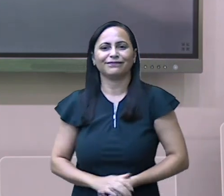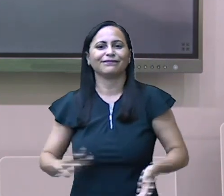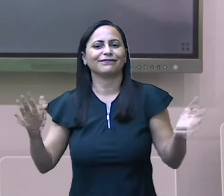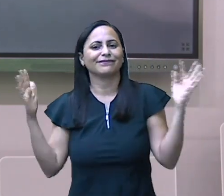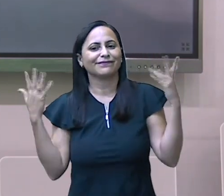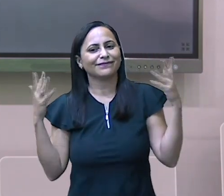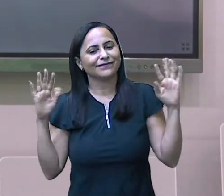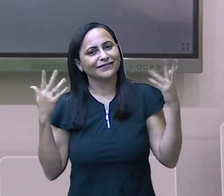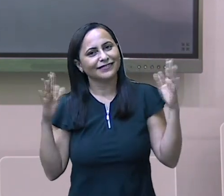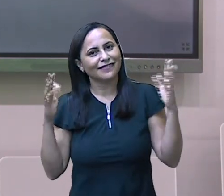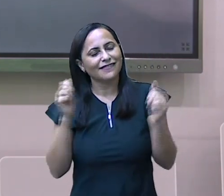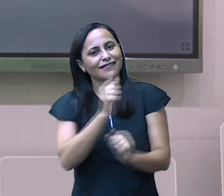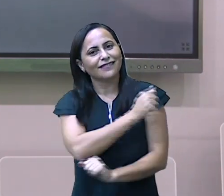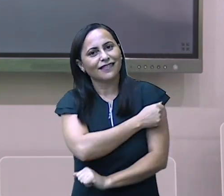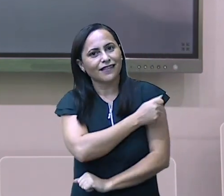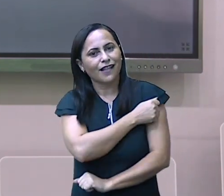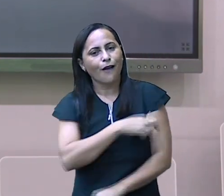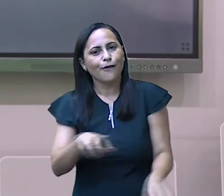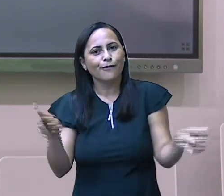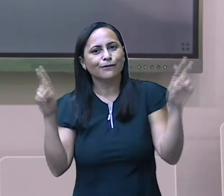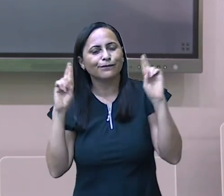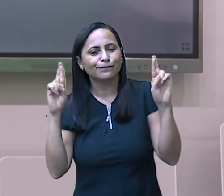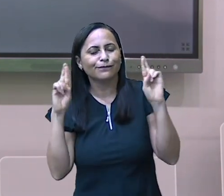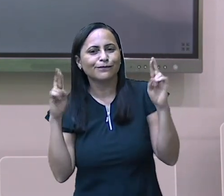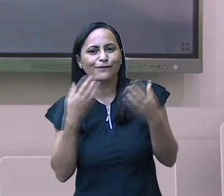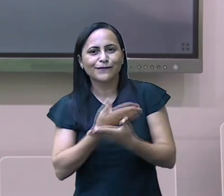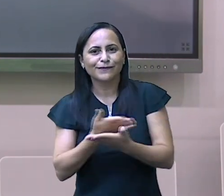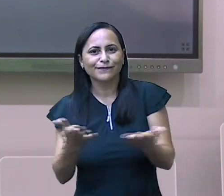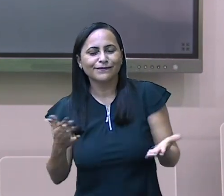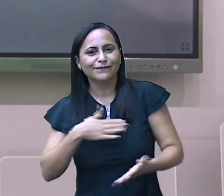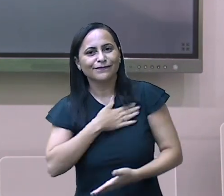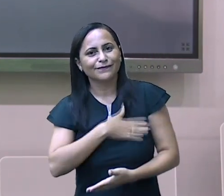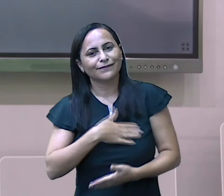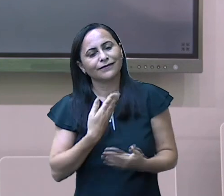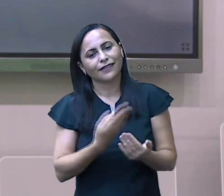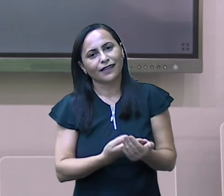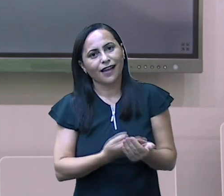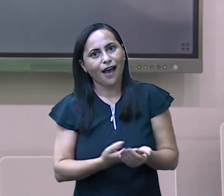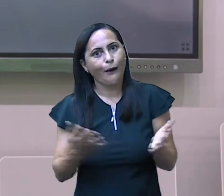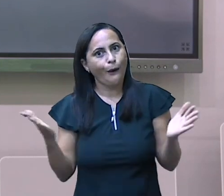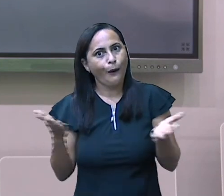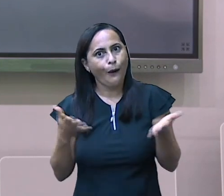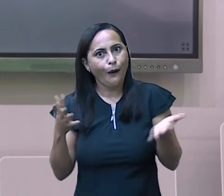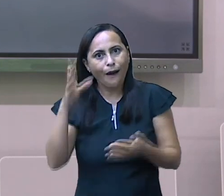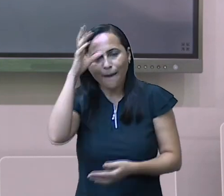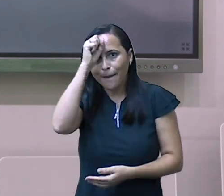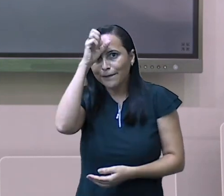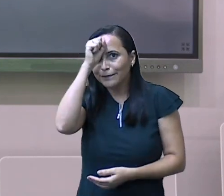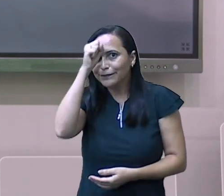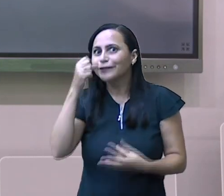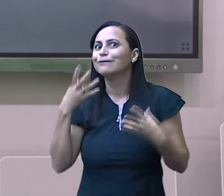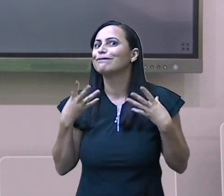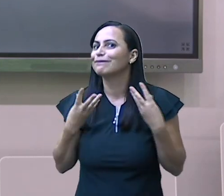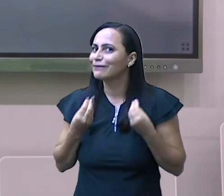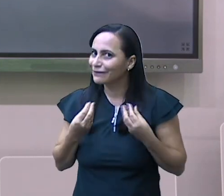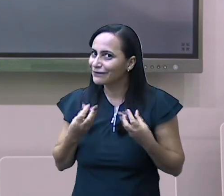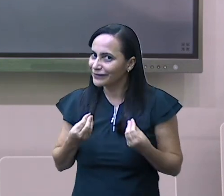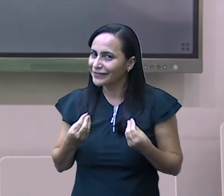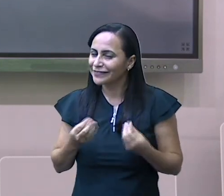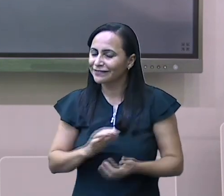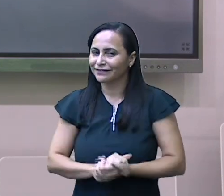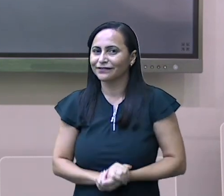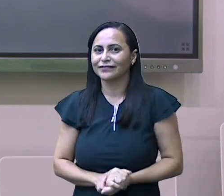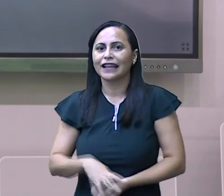Muito bem, estudantes. Eu espero que vocês tenham gostado da nossa aula e aprendido muito. E lembrando que para acessar